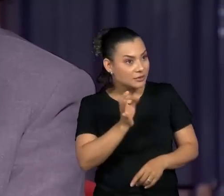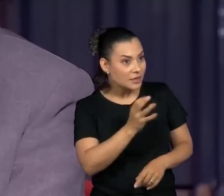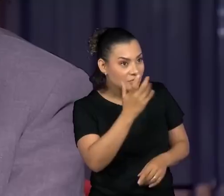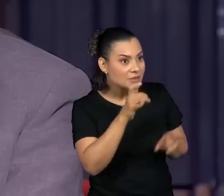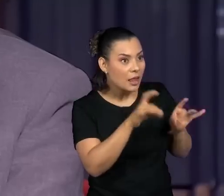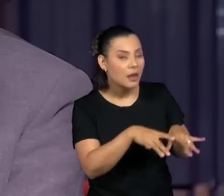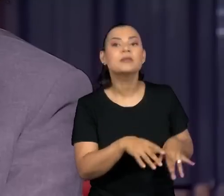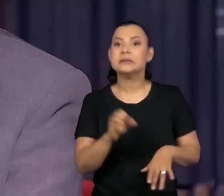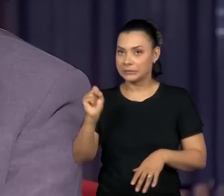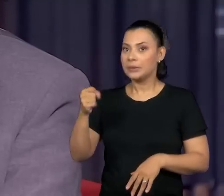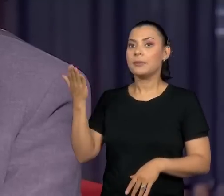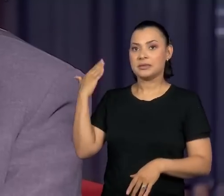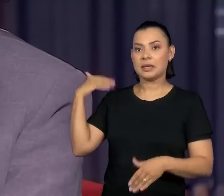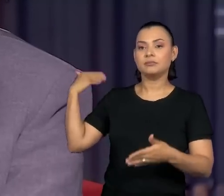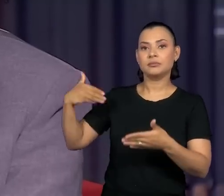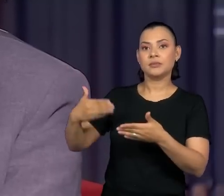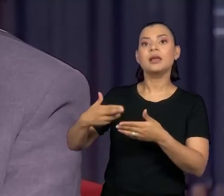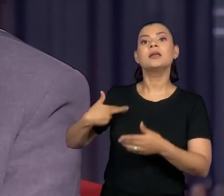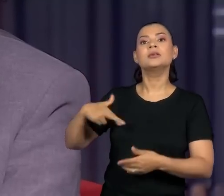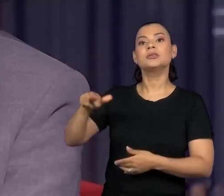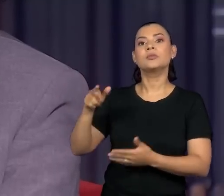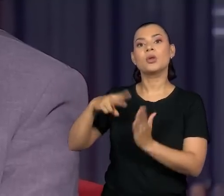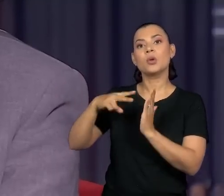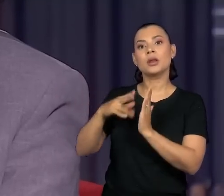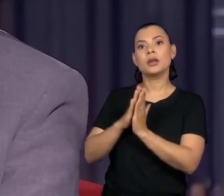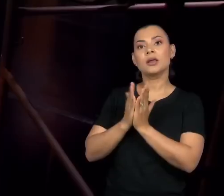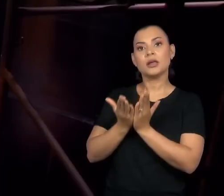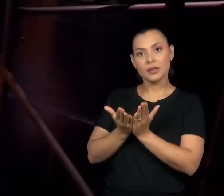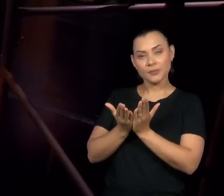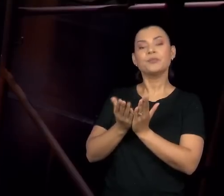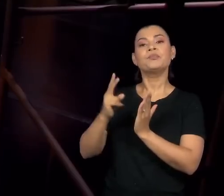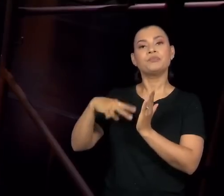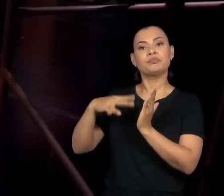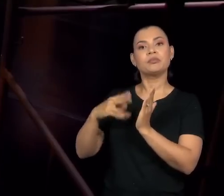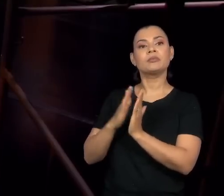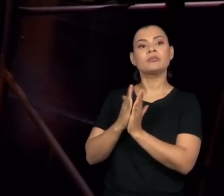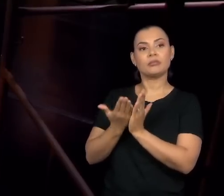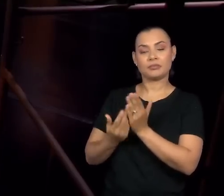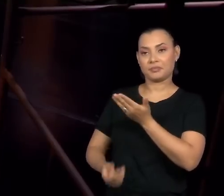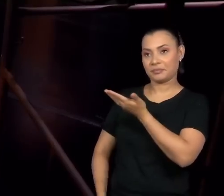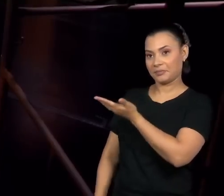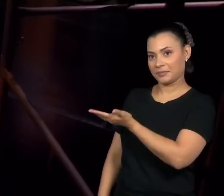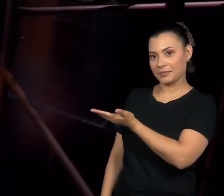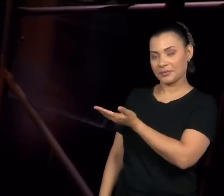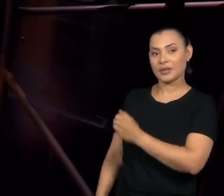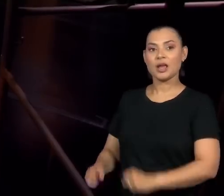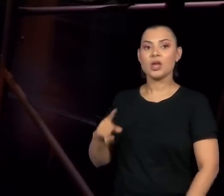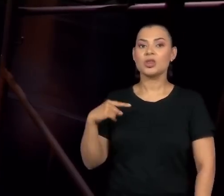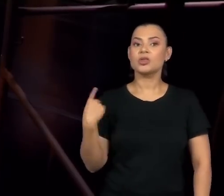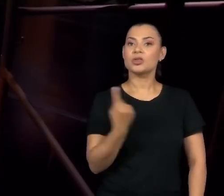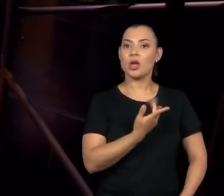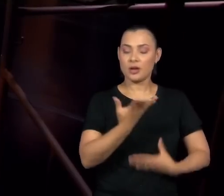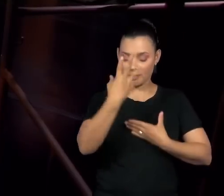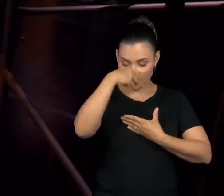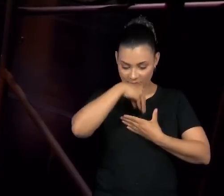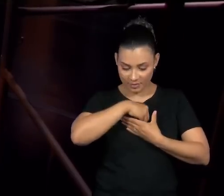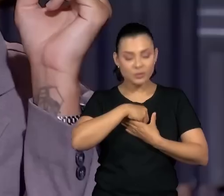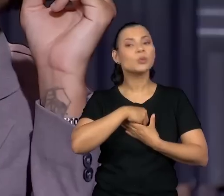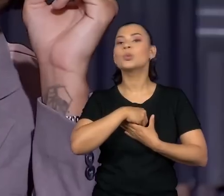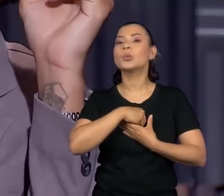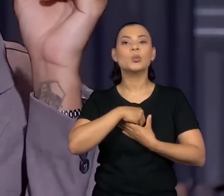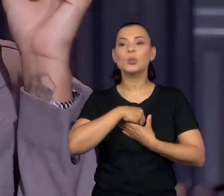uma peregrinação religiosa porque eu li um livro de Siddhartha Gautama. Um livro que ele falava, né, de que nós somos o nosso próprio